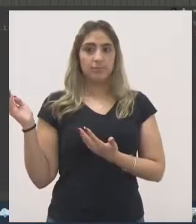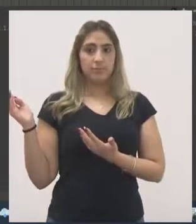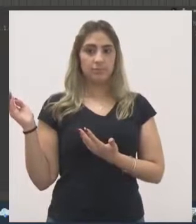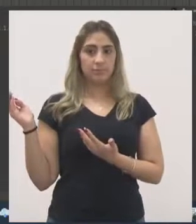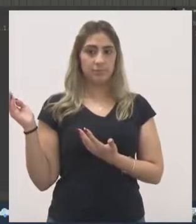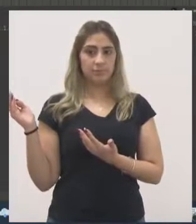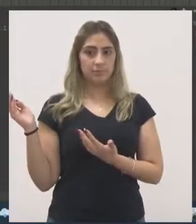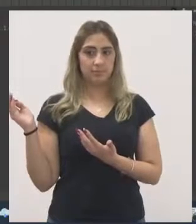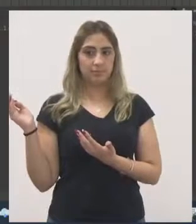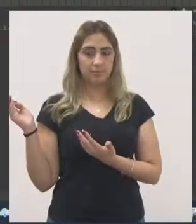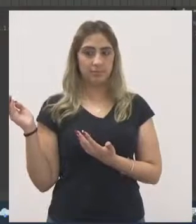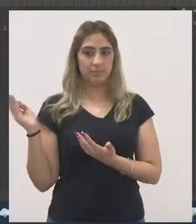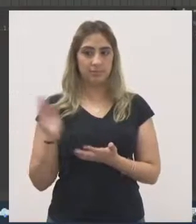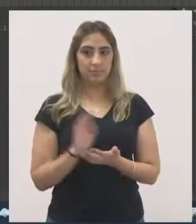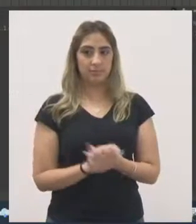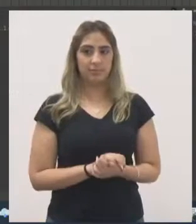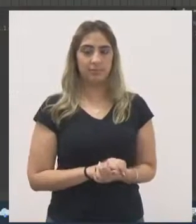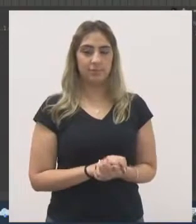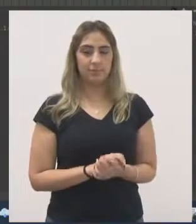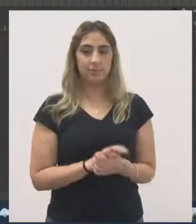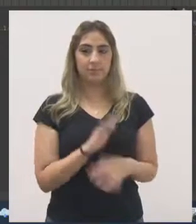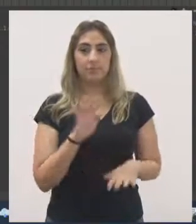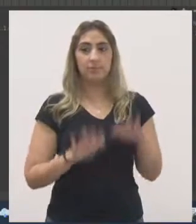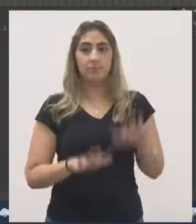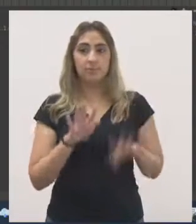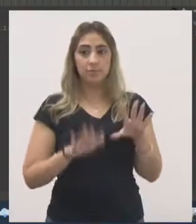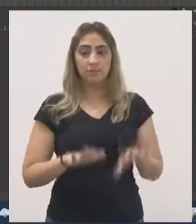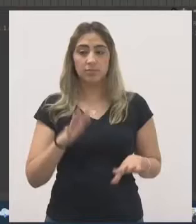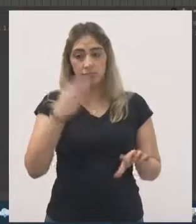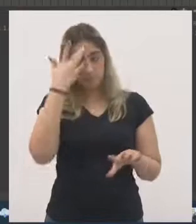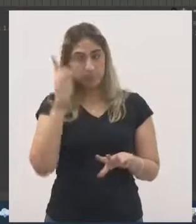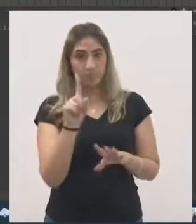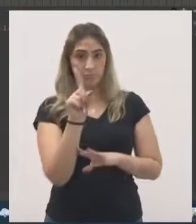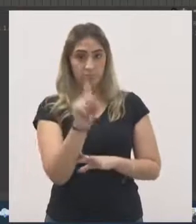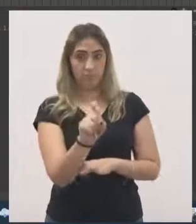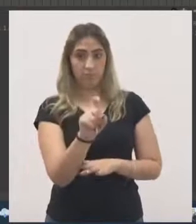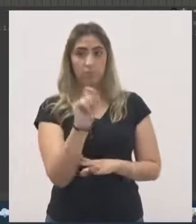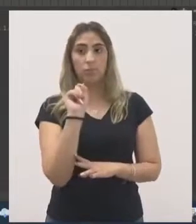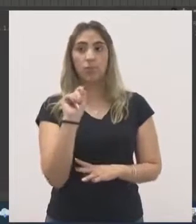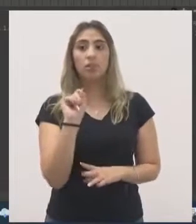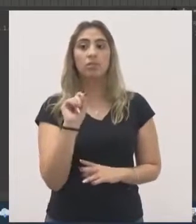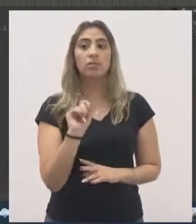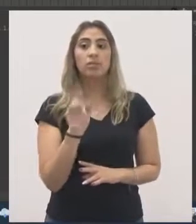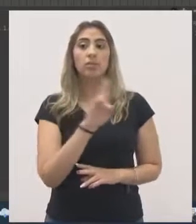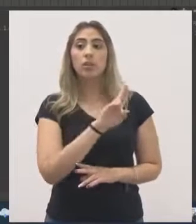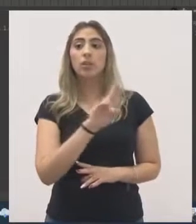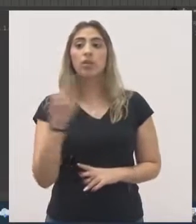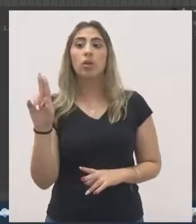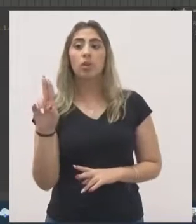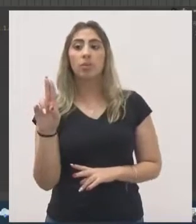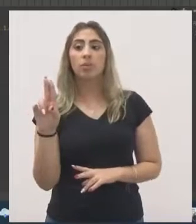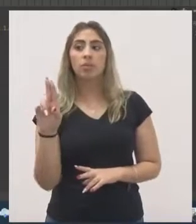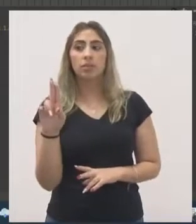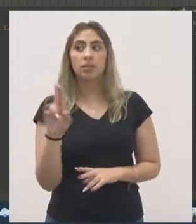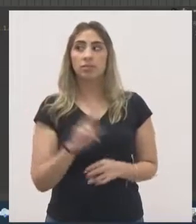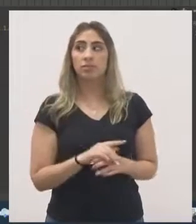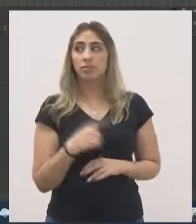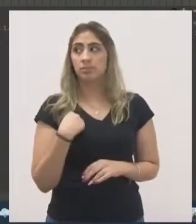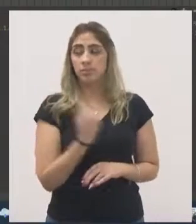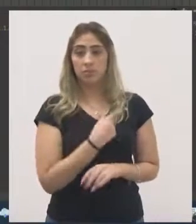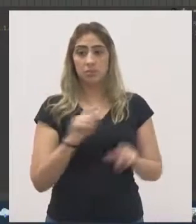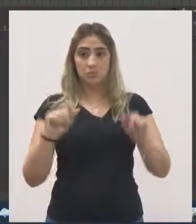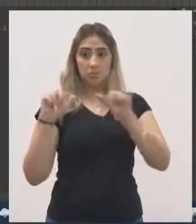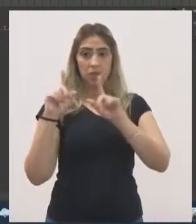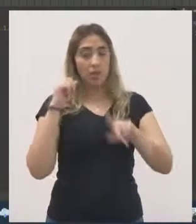voltar. Geralmente, quando a gente clica aqui, aí vai ficar mono e estéreo. Se você tem uma placa de